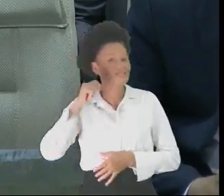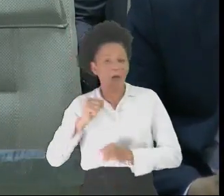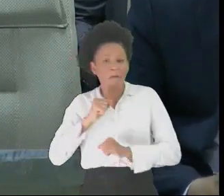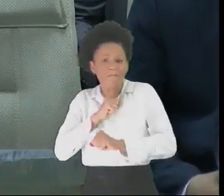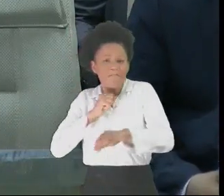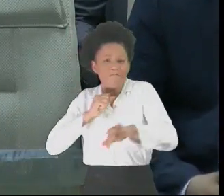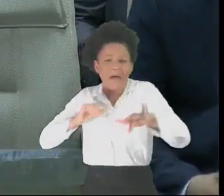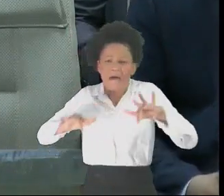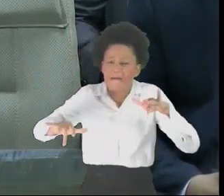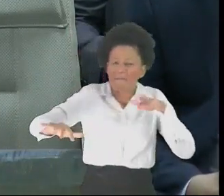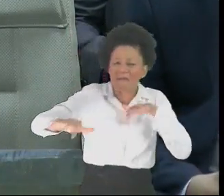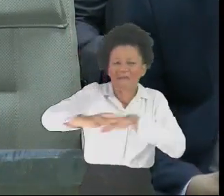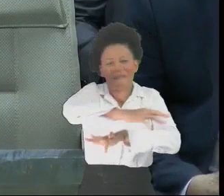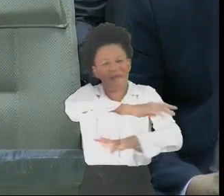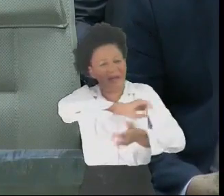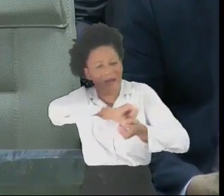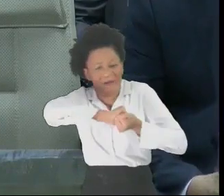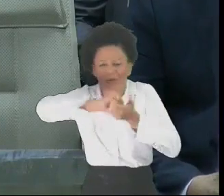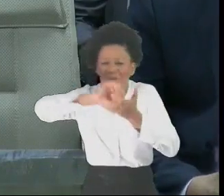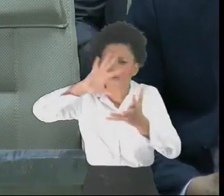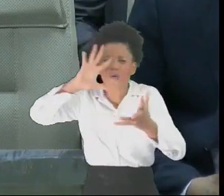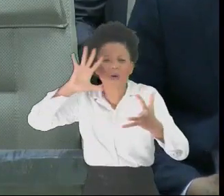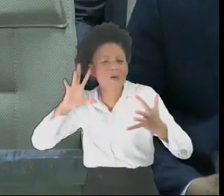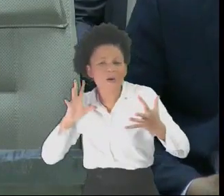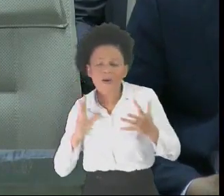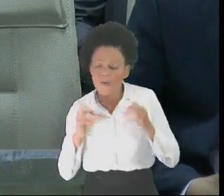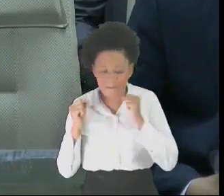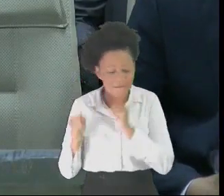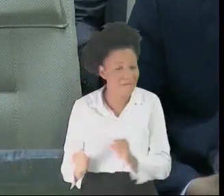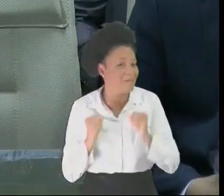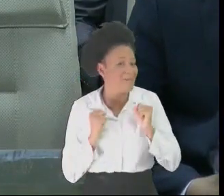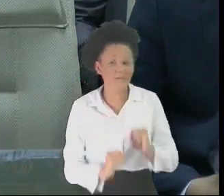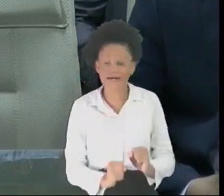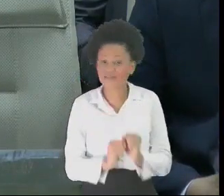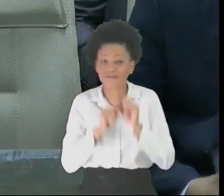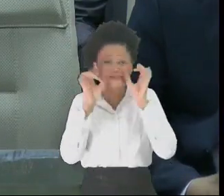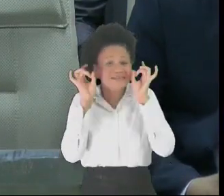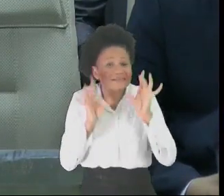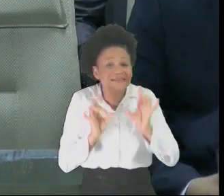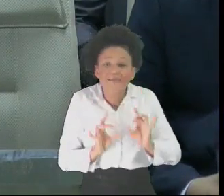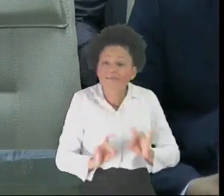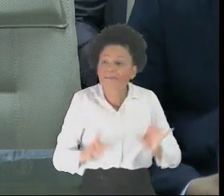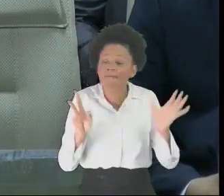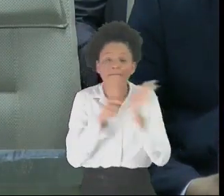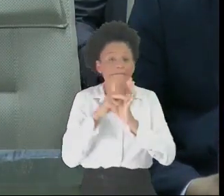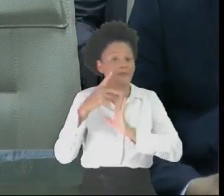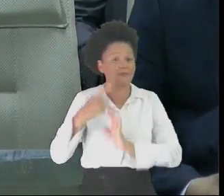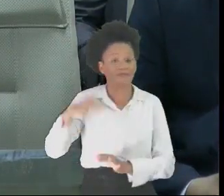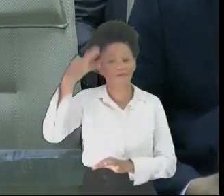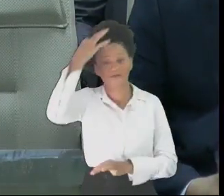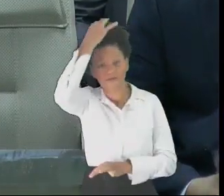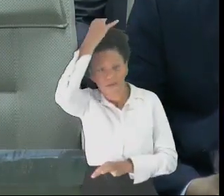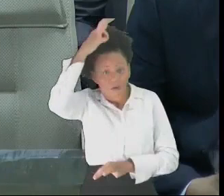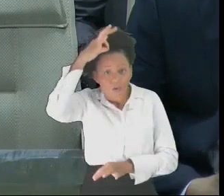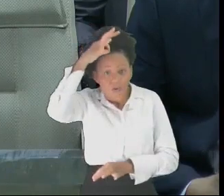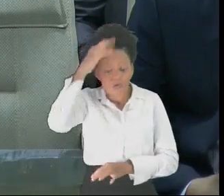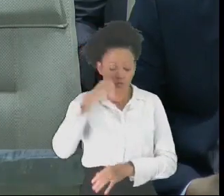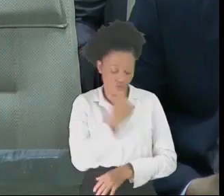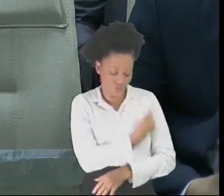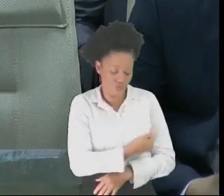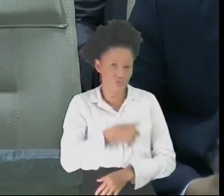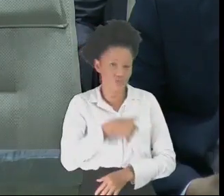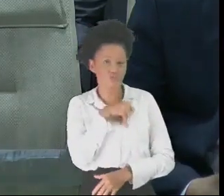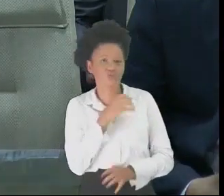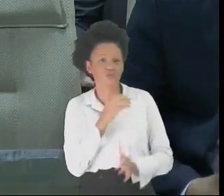a glória, o poder, uma coisa especial da parte do Espírito Santo. São João 16,